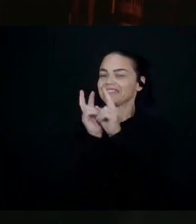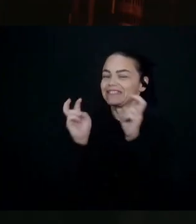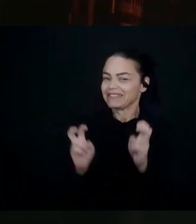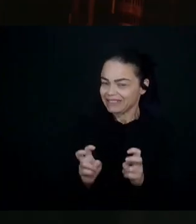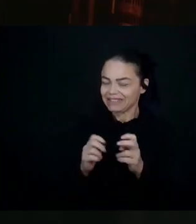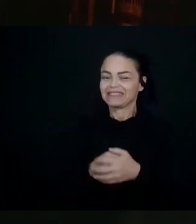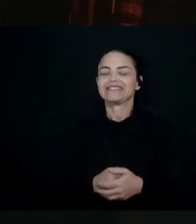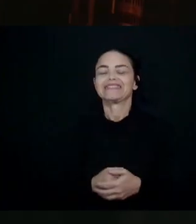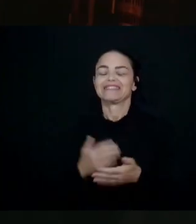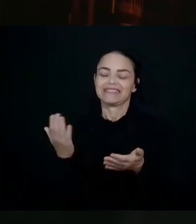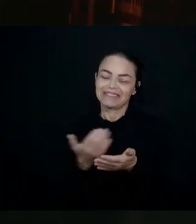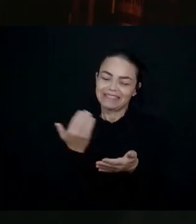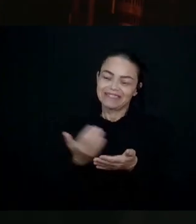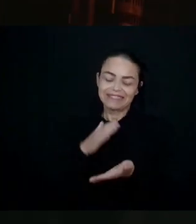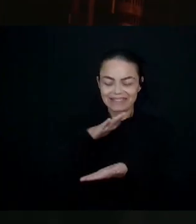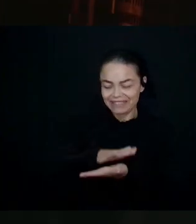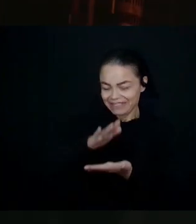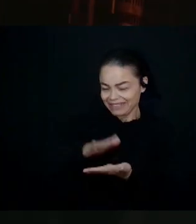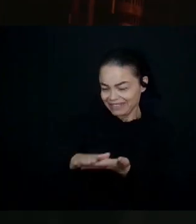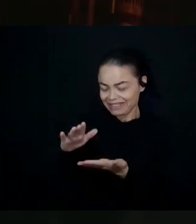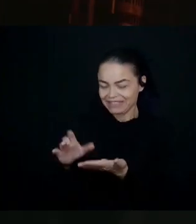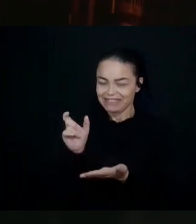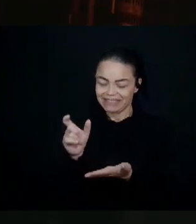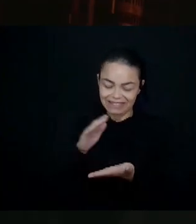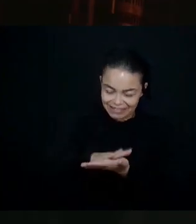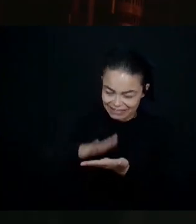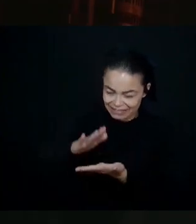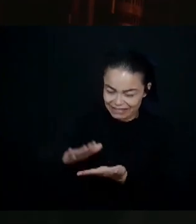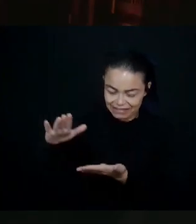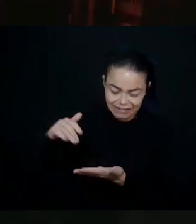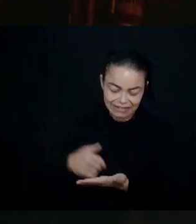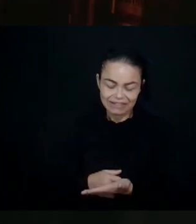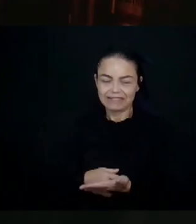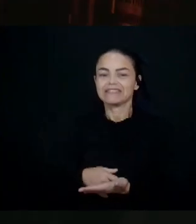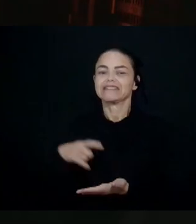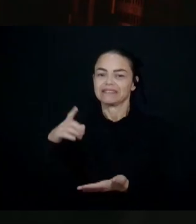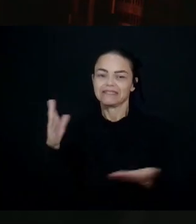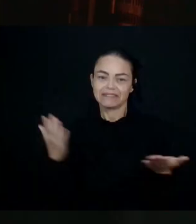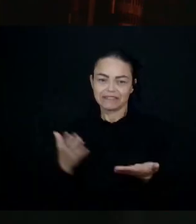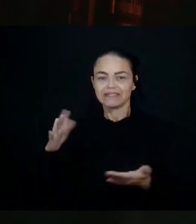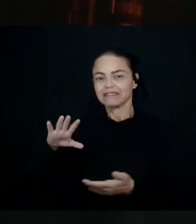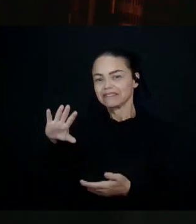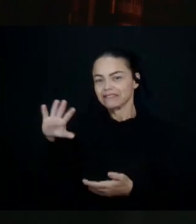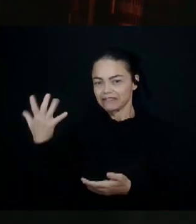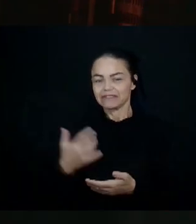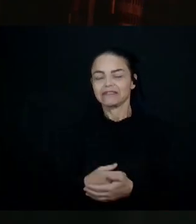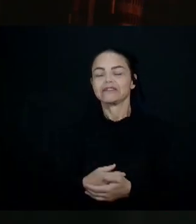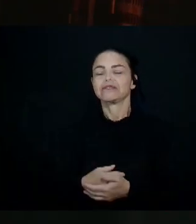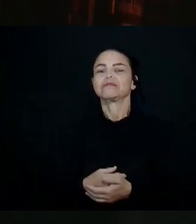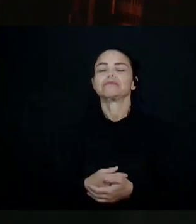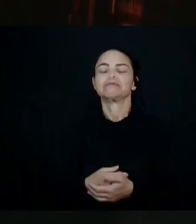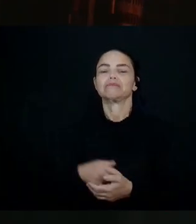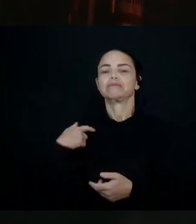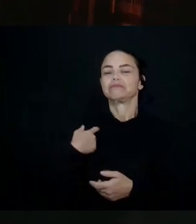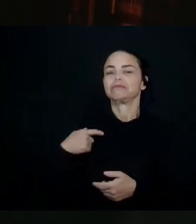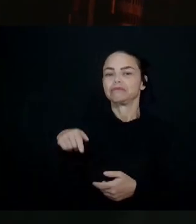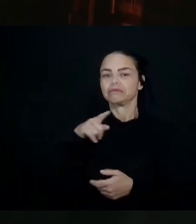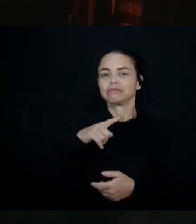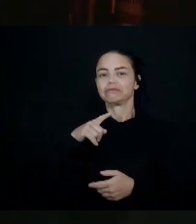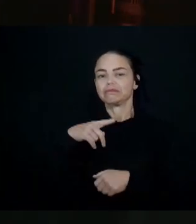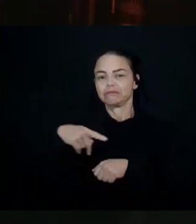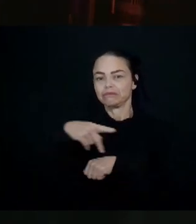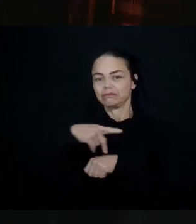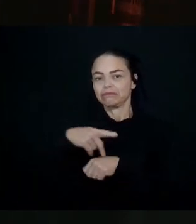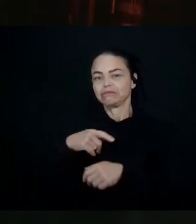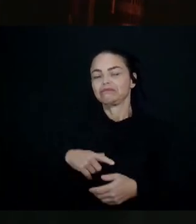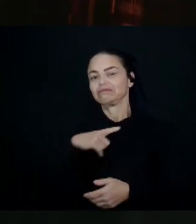de figurinhas, trazer essa febre que está acontecendo aí aqui no nosso país, a gente já tem